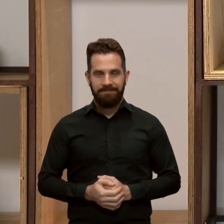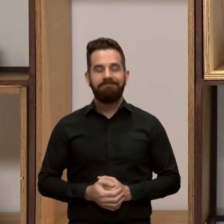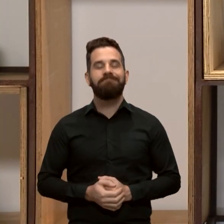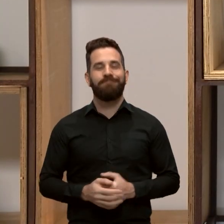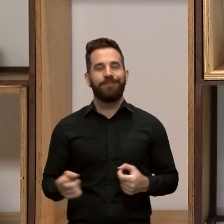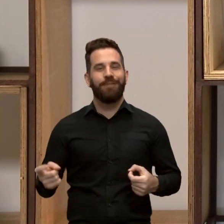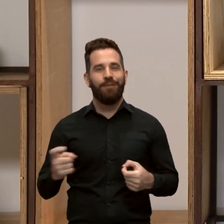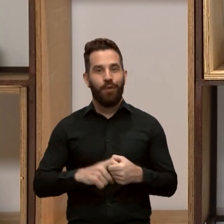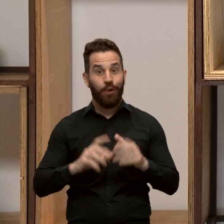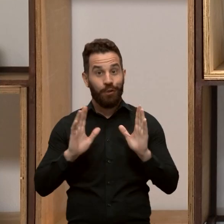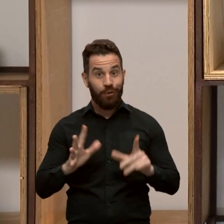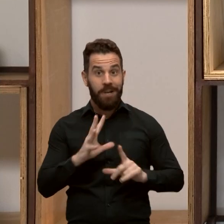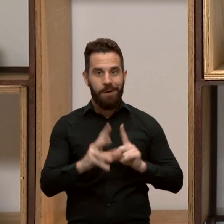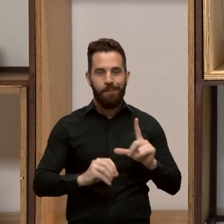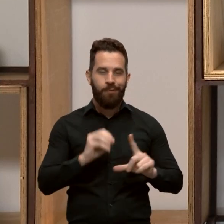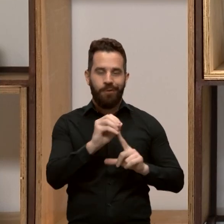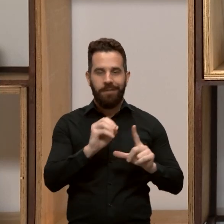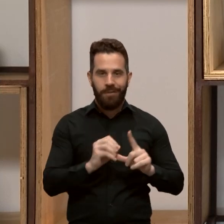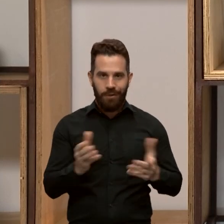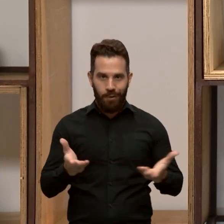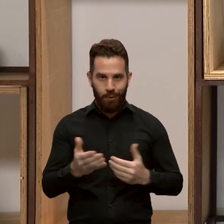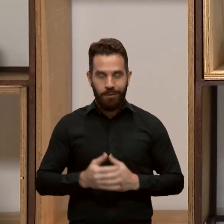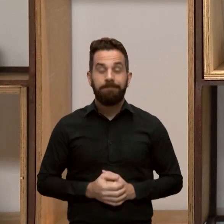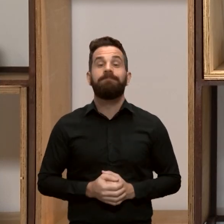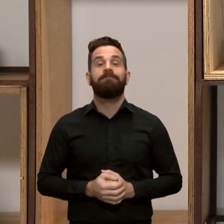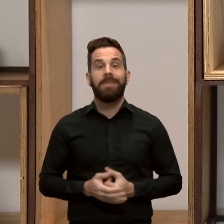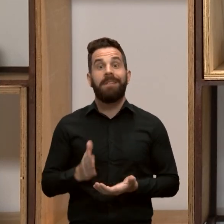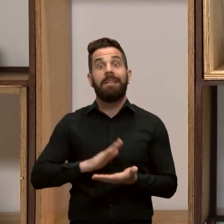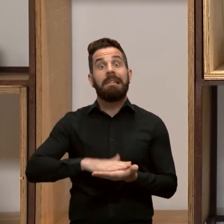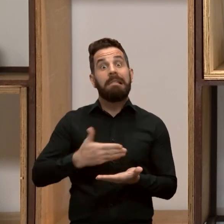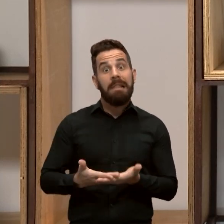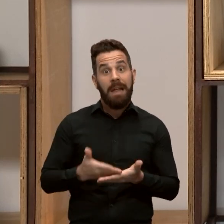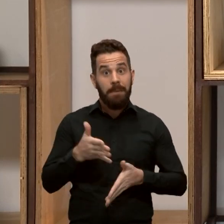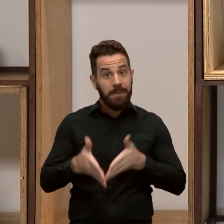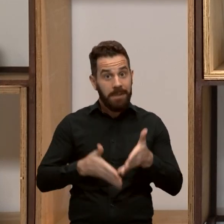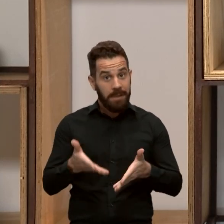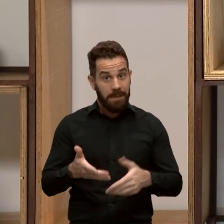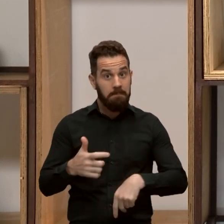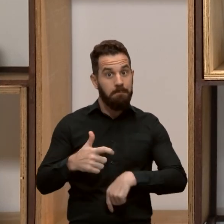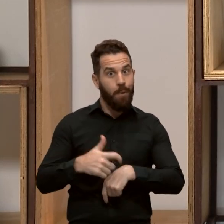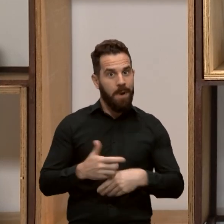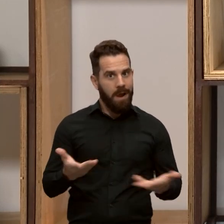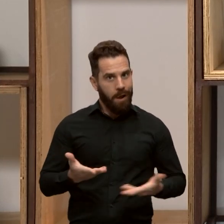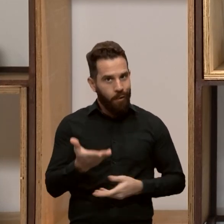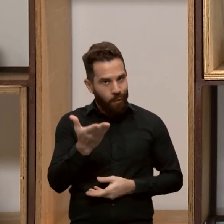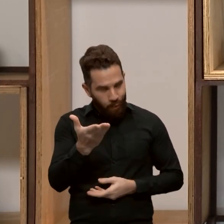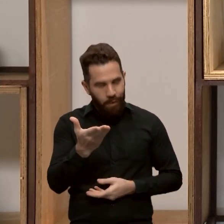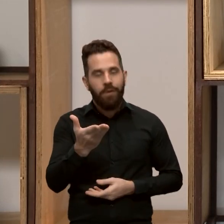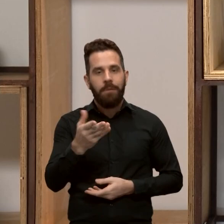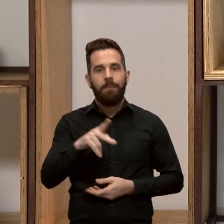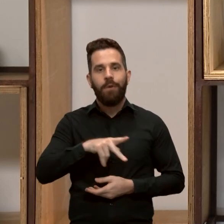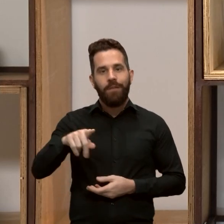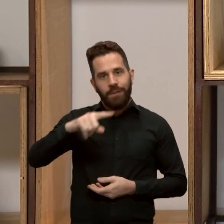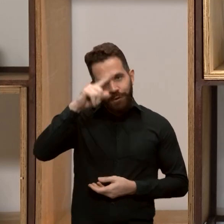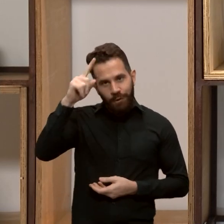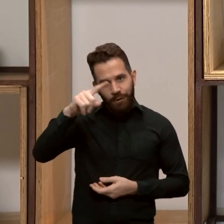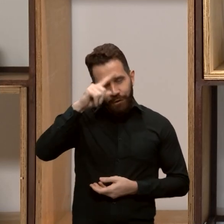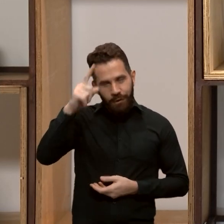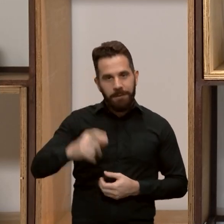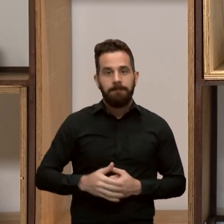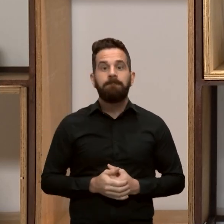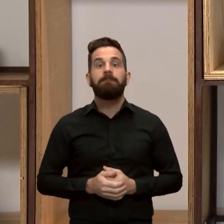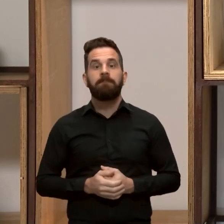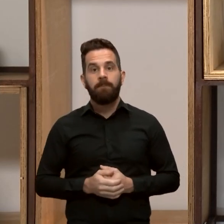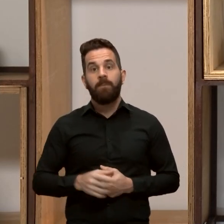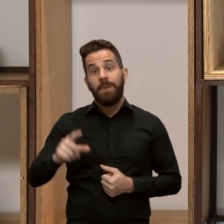Estamos de volta com o Mundo FG de hoje. Quem faz a interpretação para Libras nesse bloco é o professor Diego Barbosa.